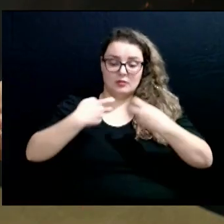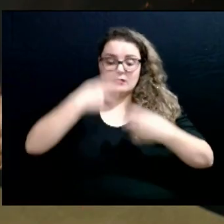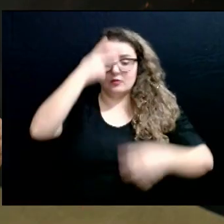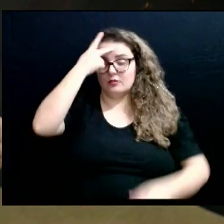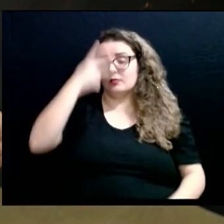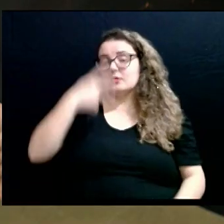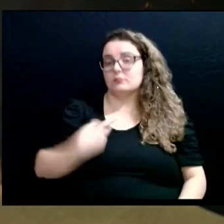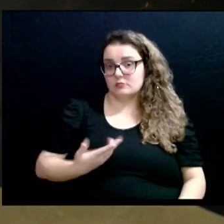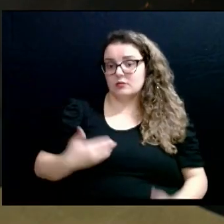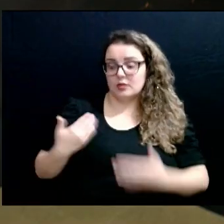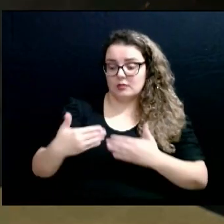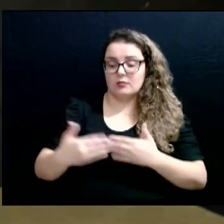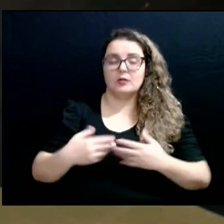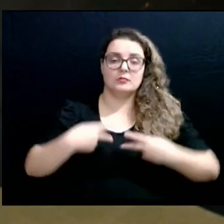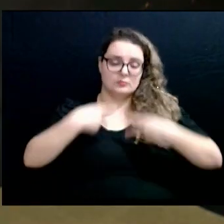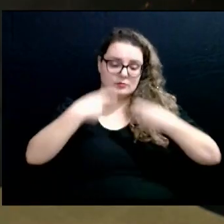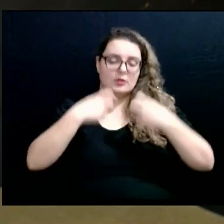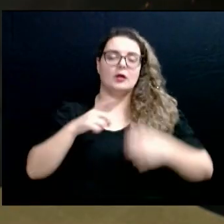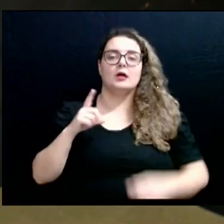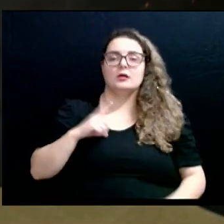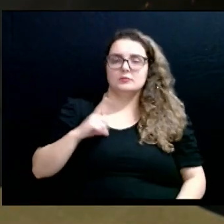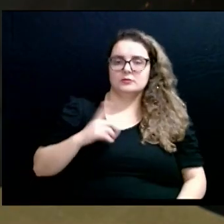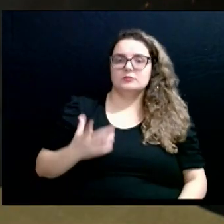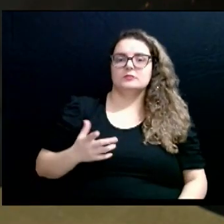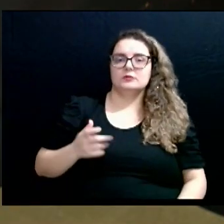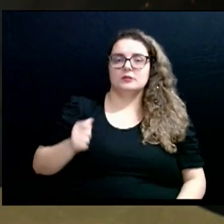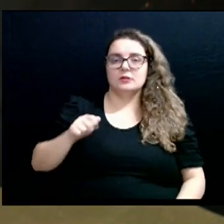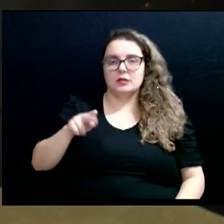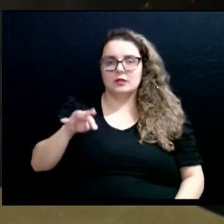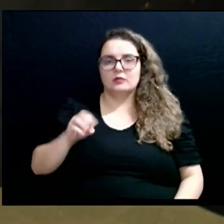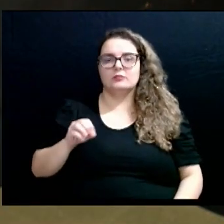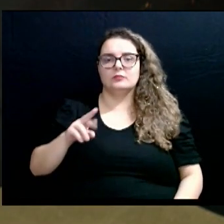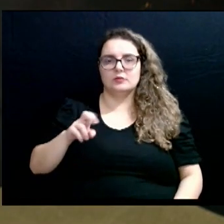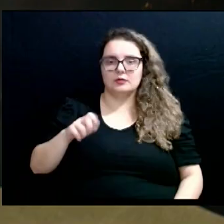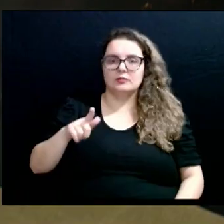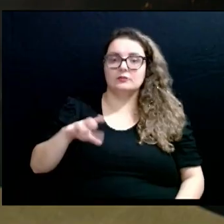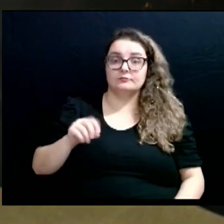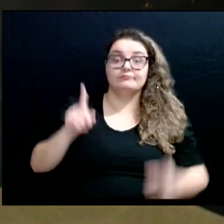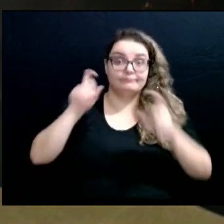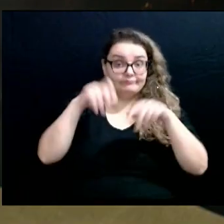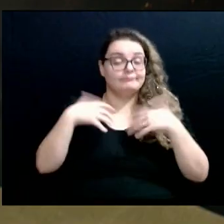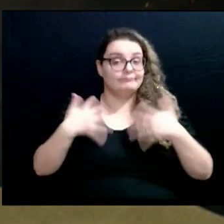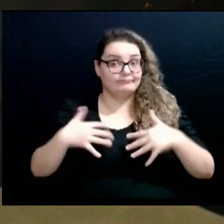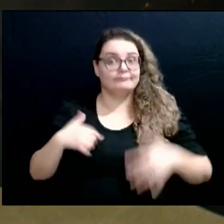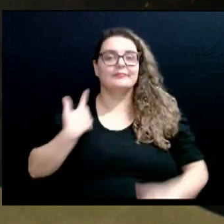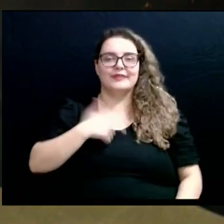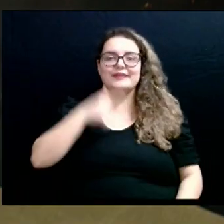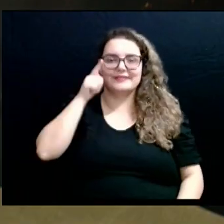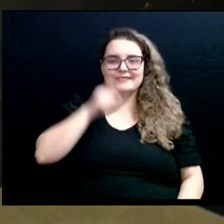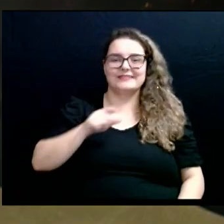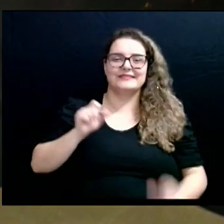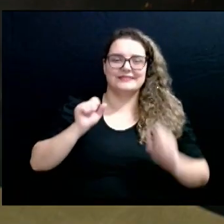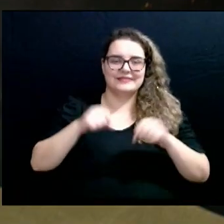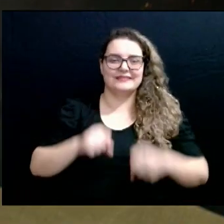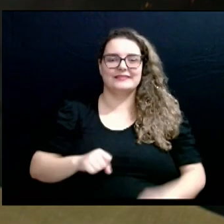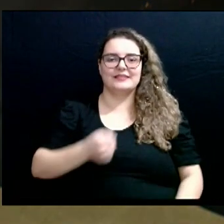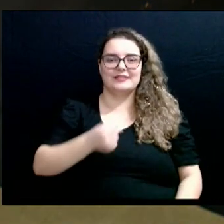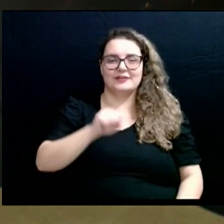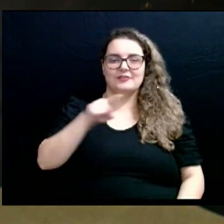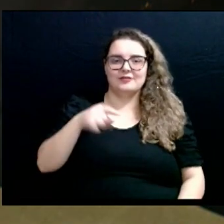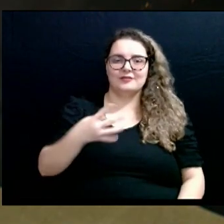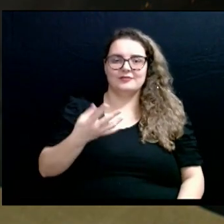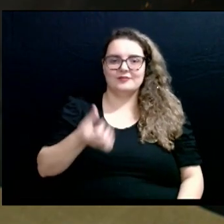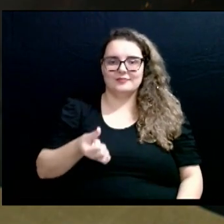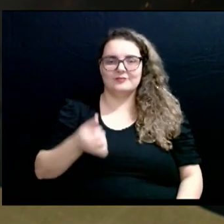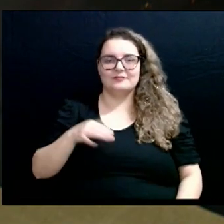do autoconhecimento você tem a autorregulação. É desafiador, mas a gente consegue. Sim. Vamos lá, 8h46, mais uma pergunta